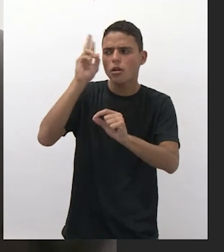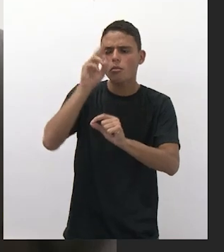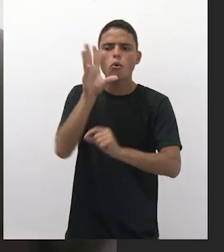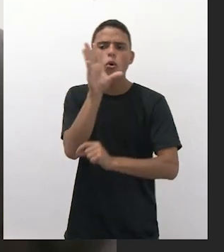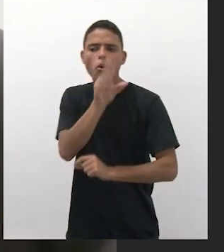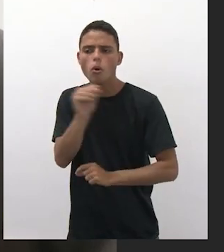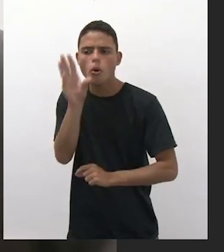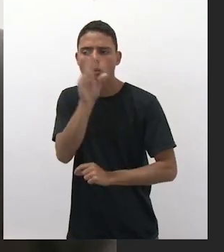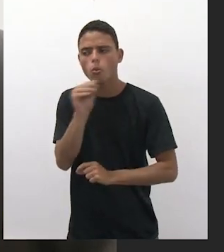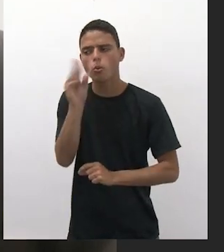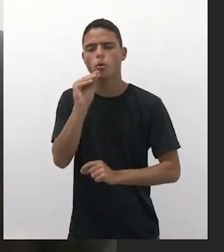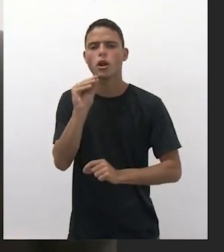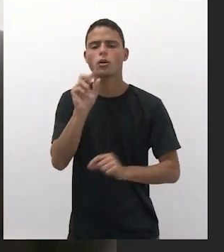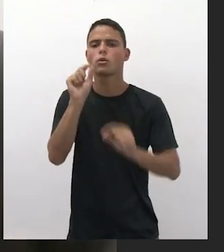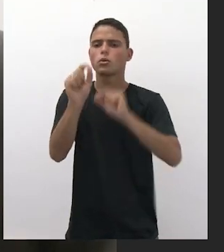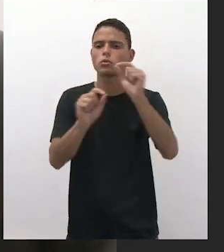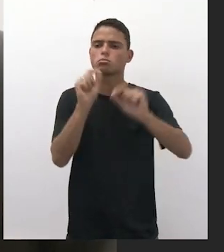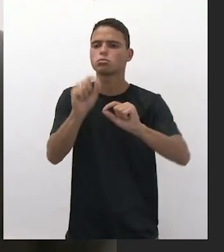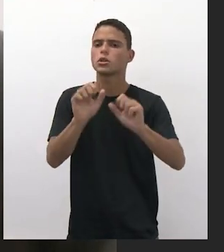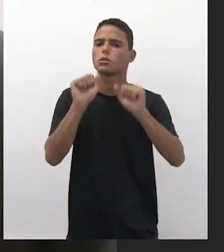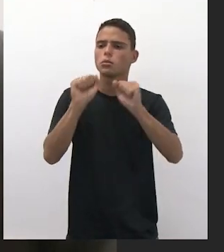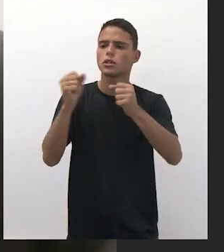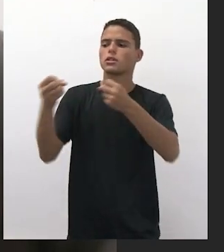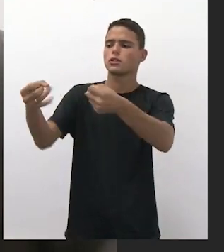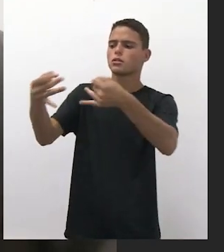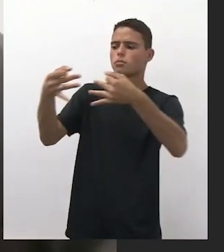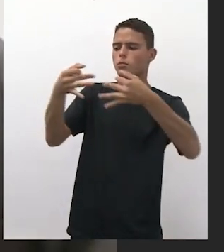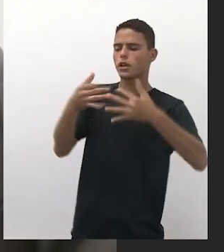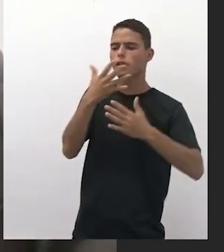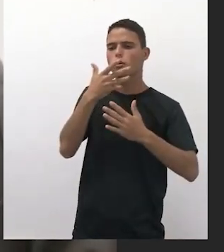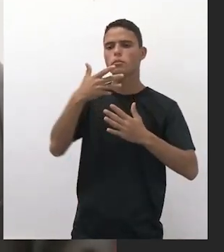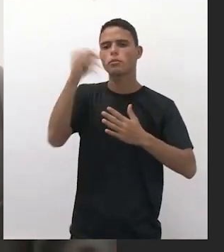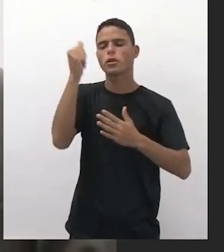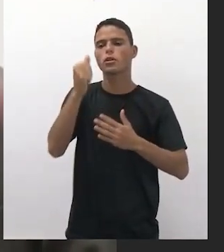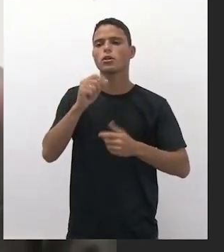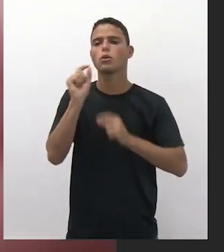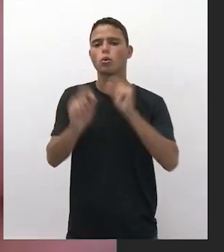este memorial oral pode estar dando explicações melhores por Obséquio?